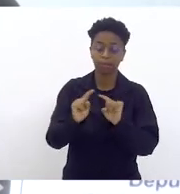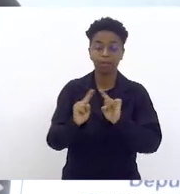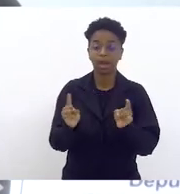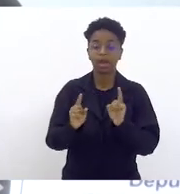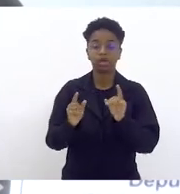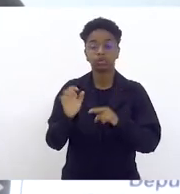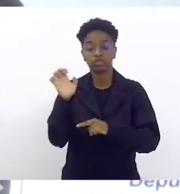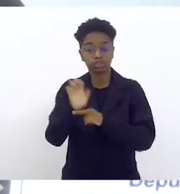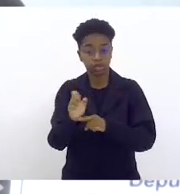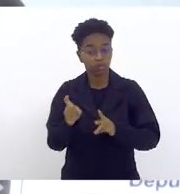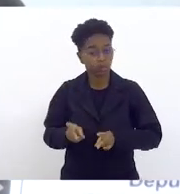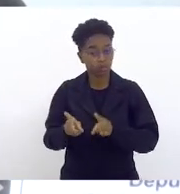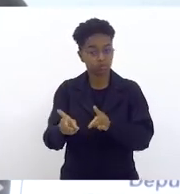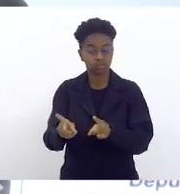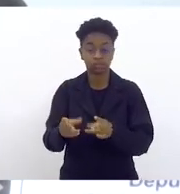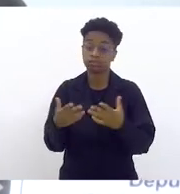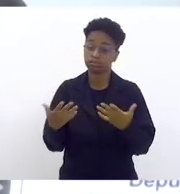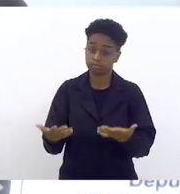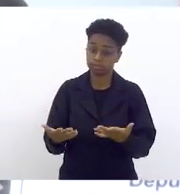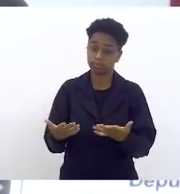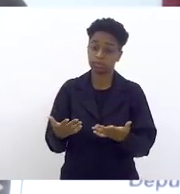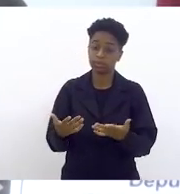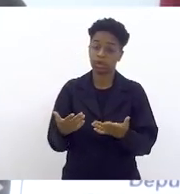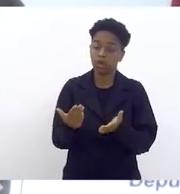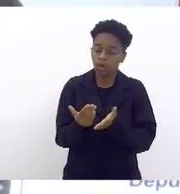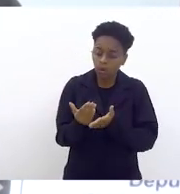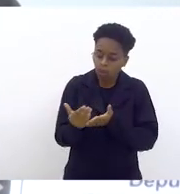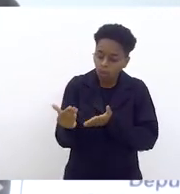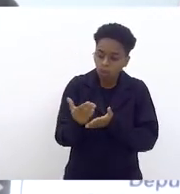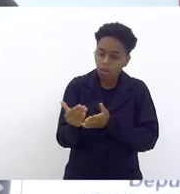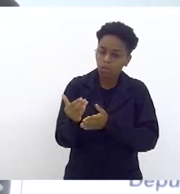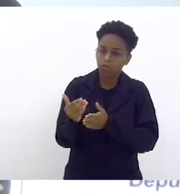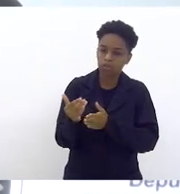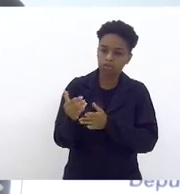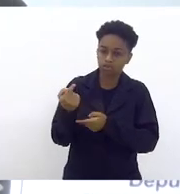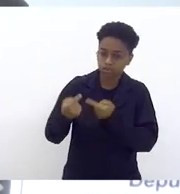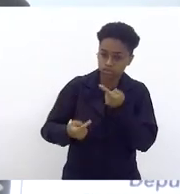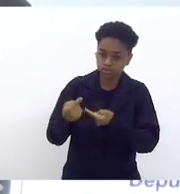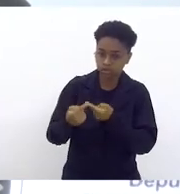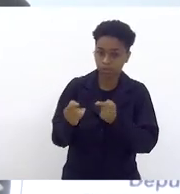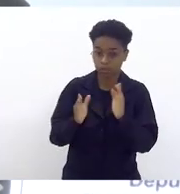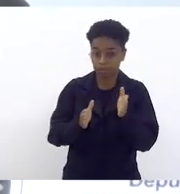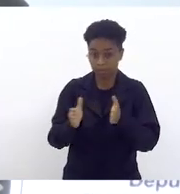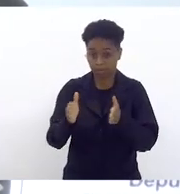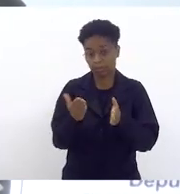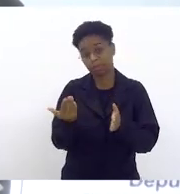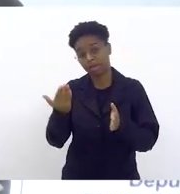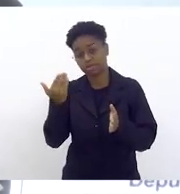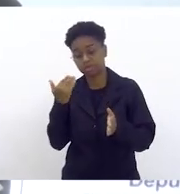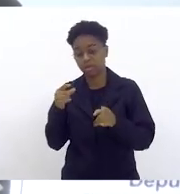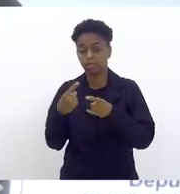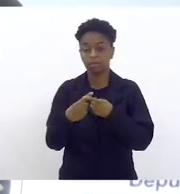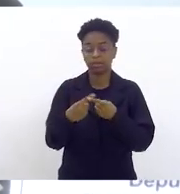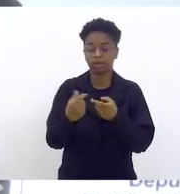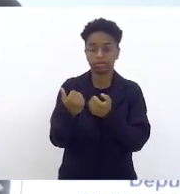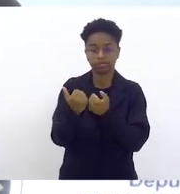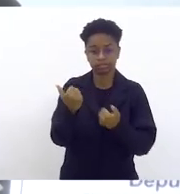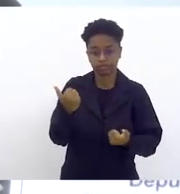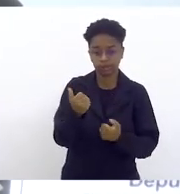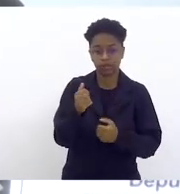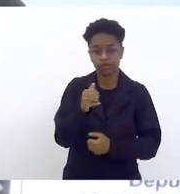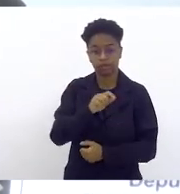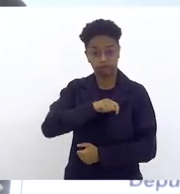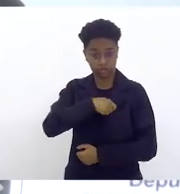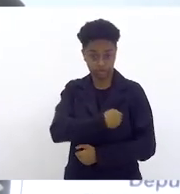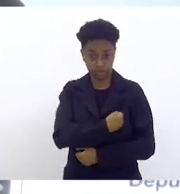esse embrião dessas discussões se deu na legislatura passada onde a assessoria fiscal presidida aí